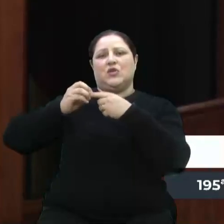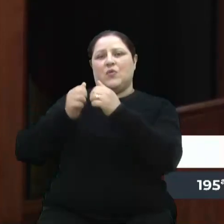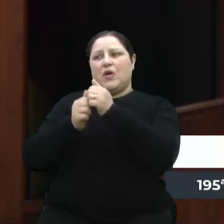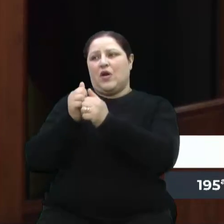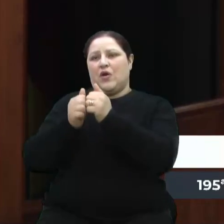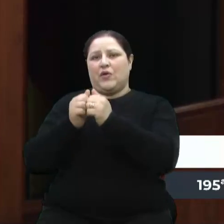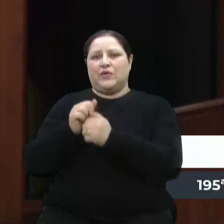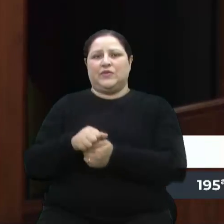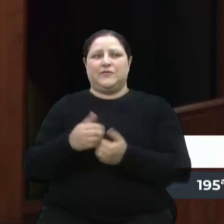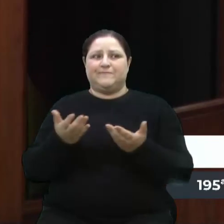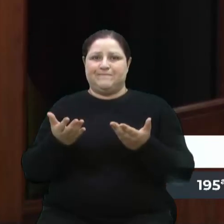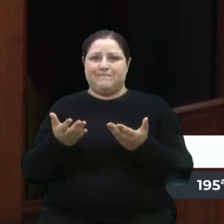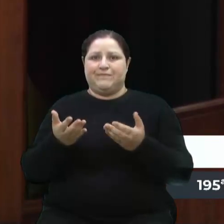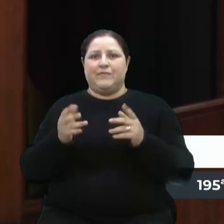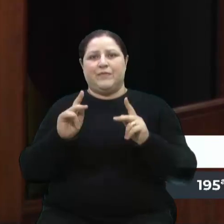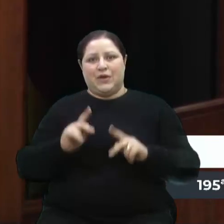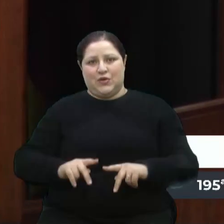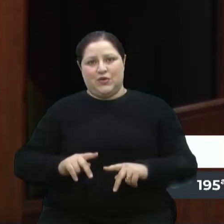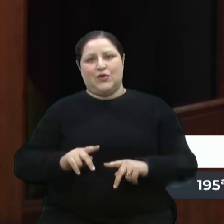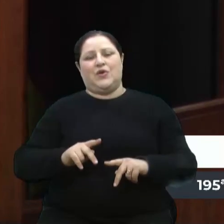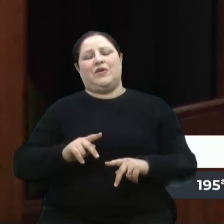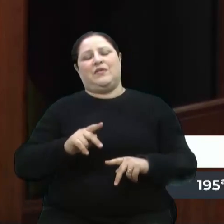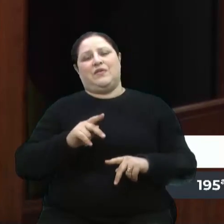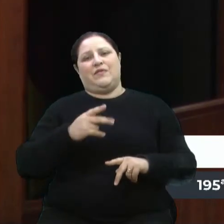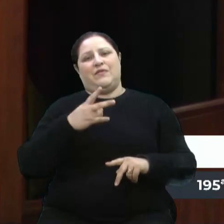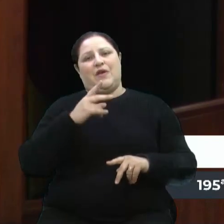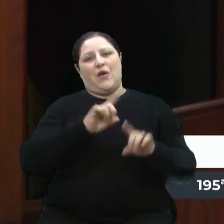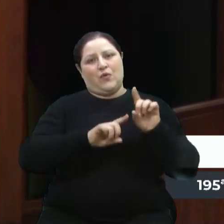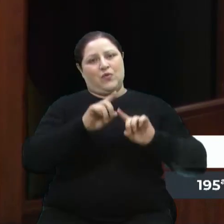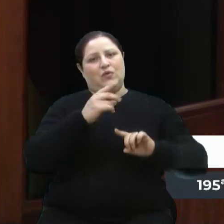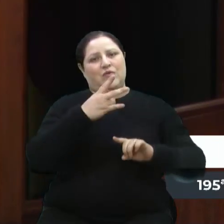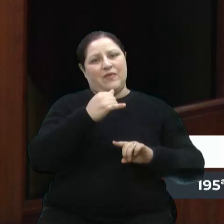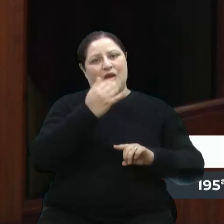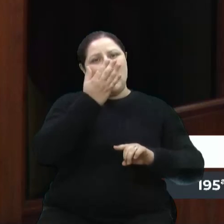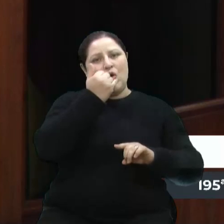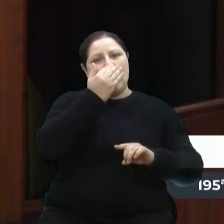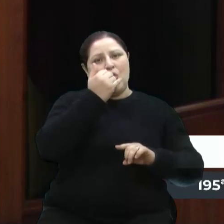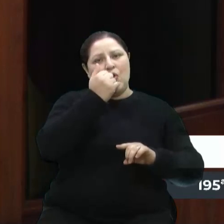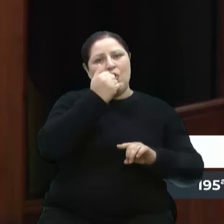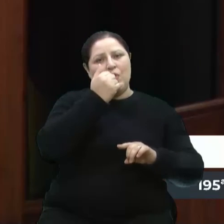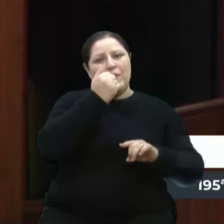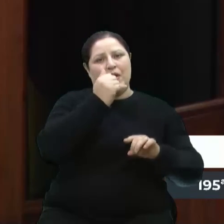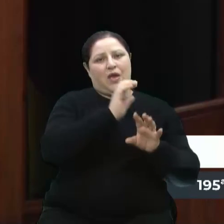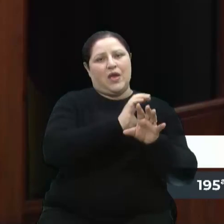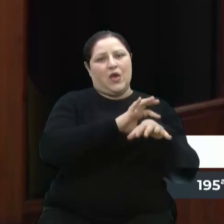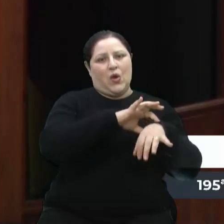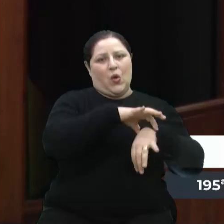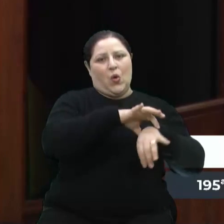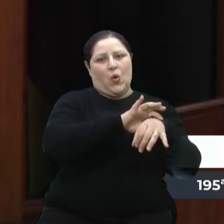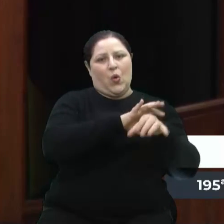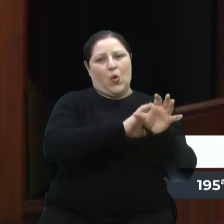porque tem gente que vai comer carne. O osso vai sobrar. Muito obrigado. Agradeço